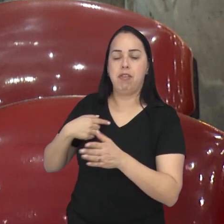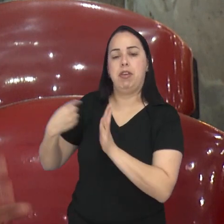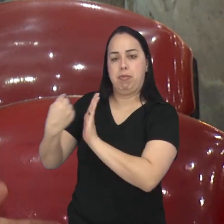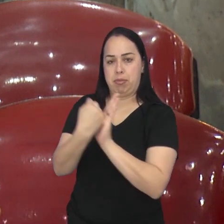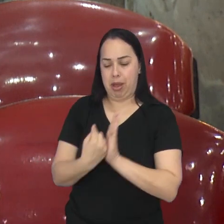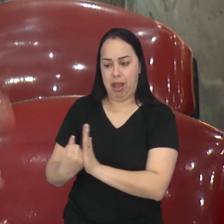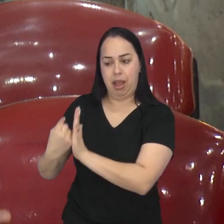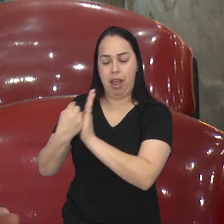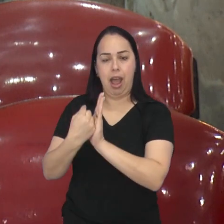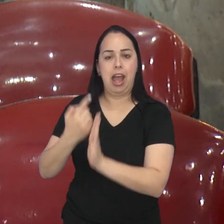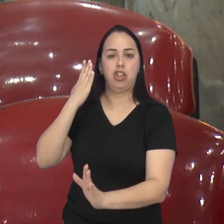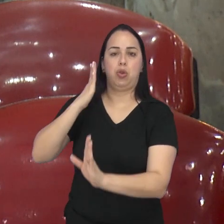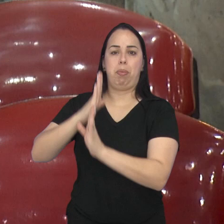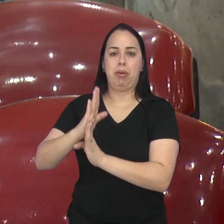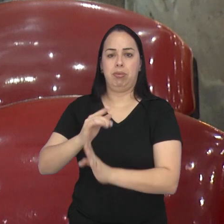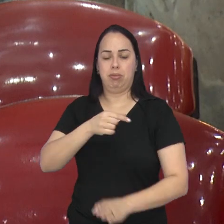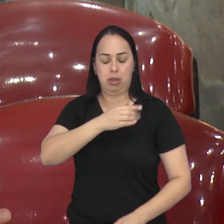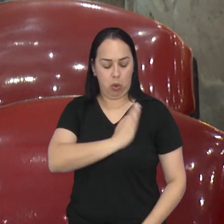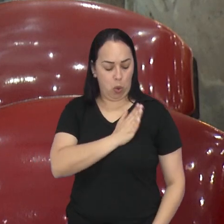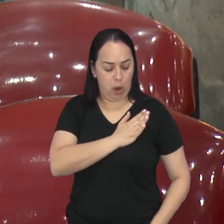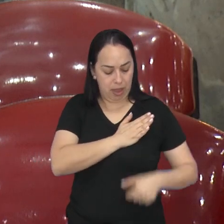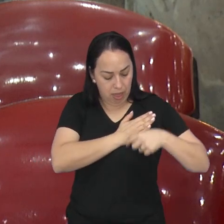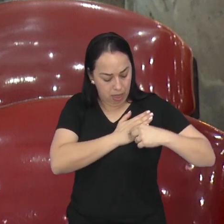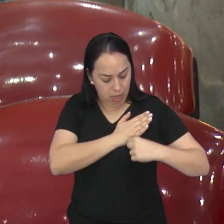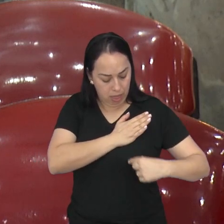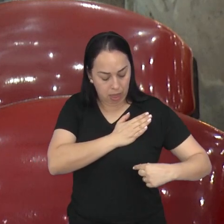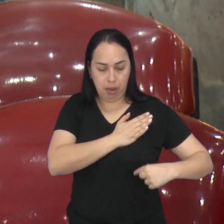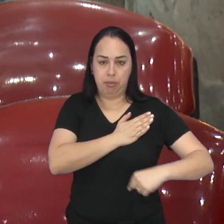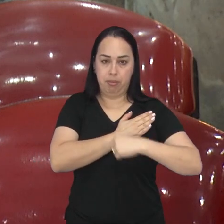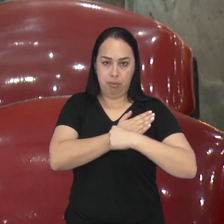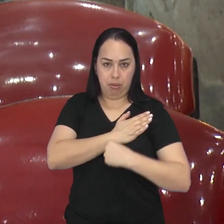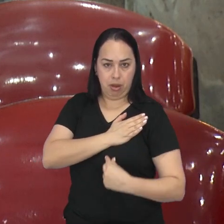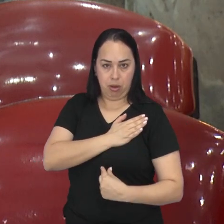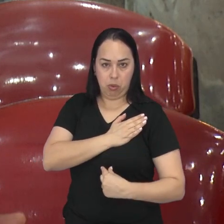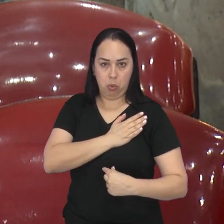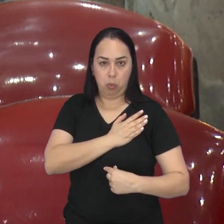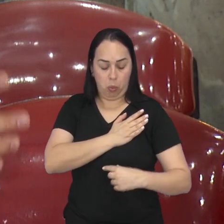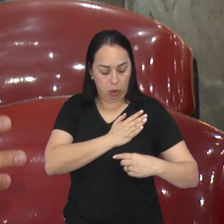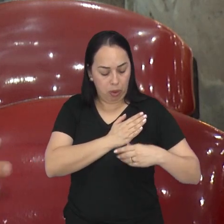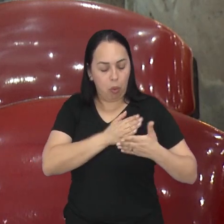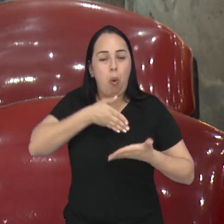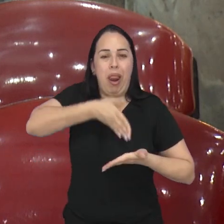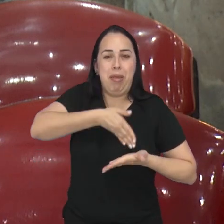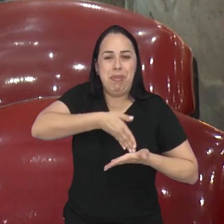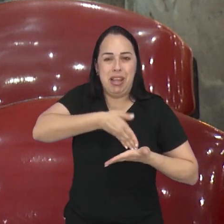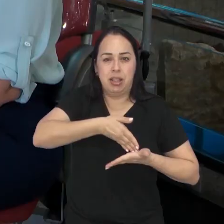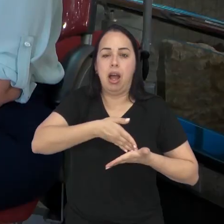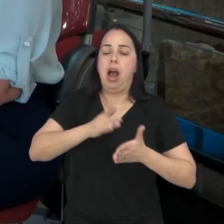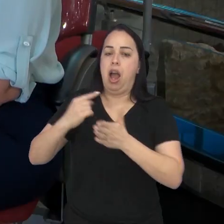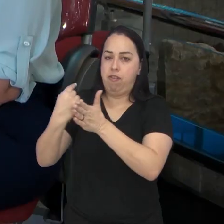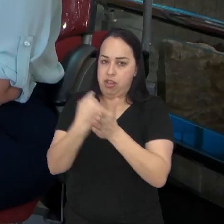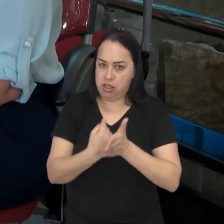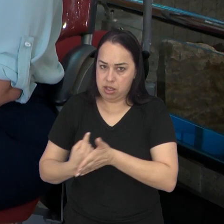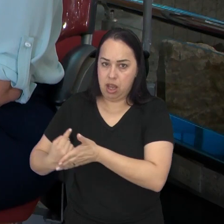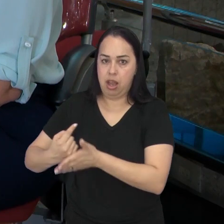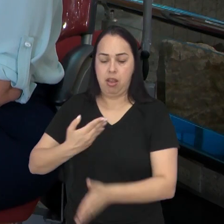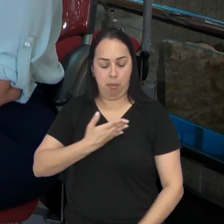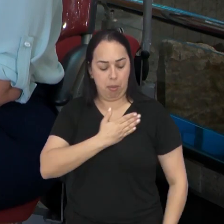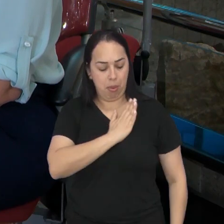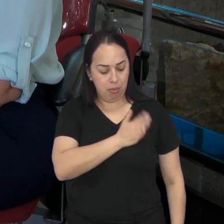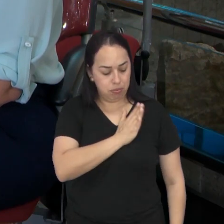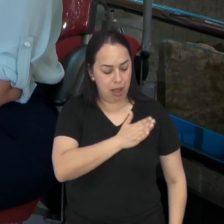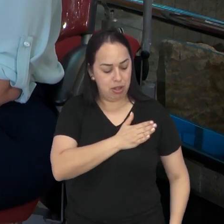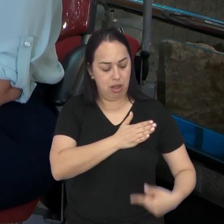estava com 2 coronárias bastante obstruídas. Aí tive que fazer vários exames, cateterismo e fiz